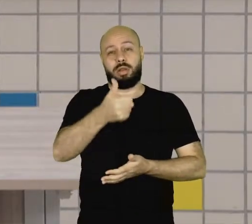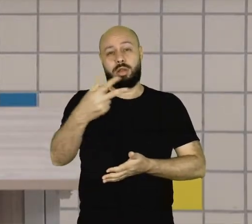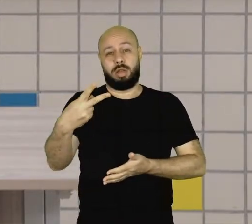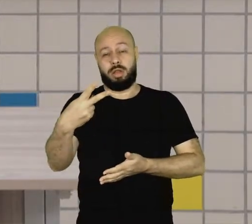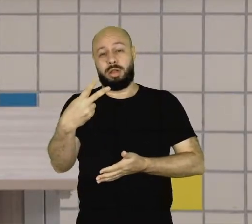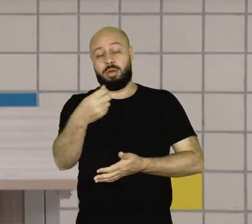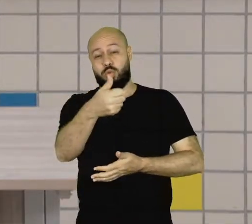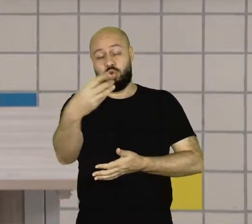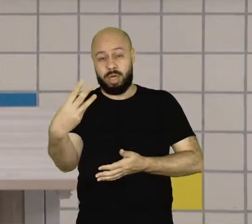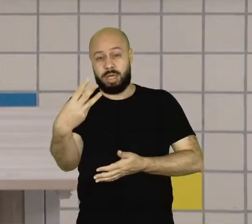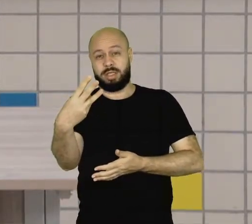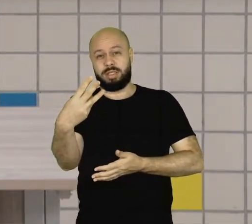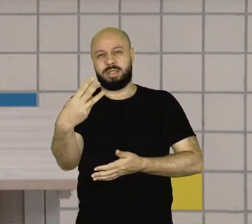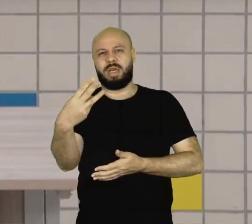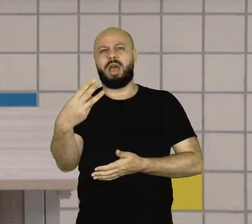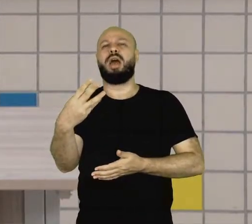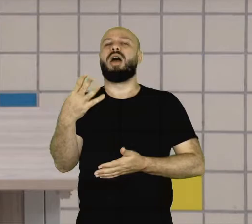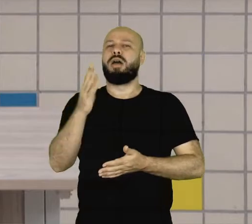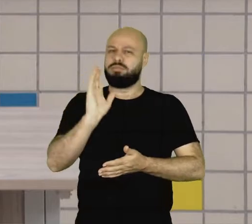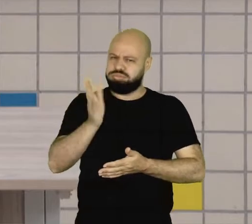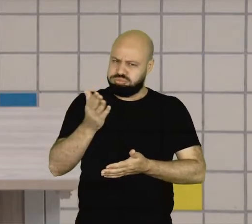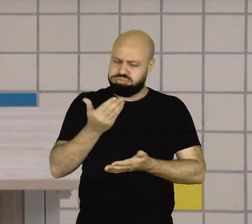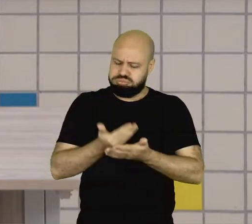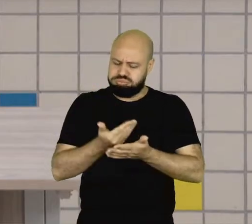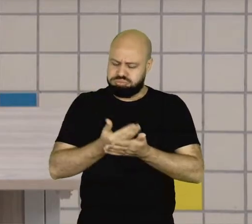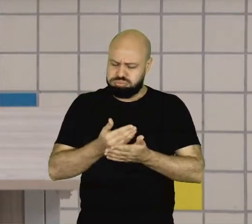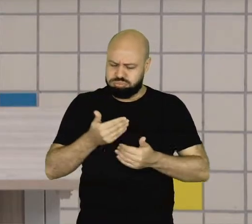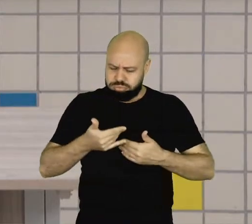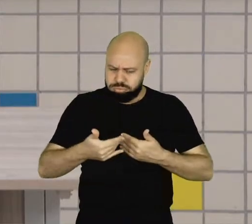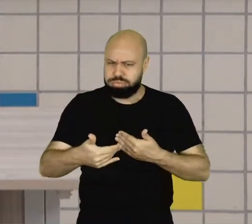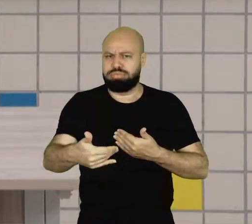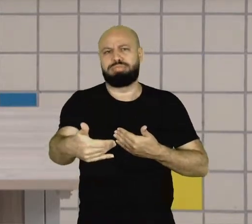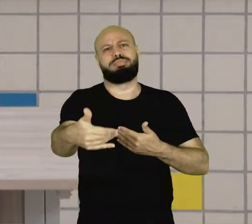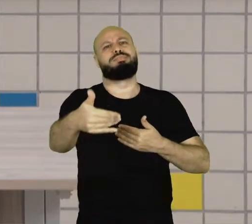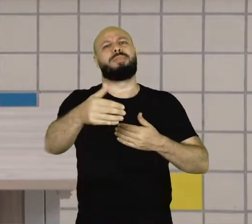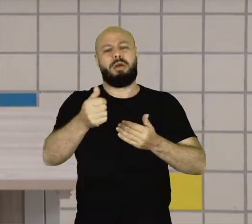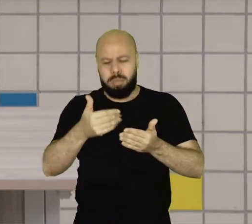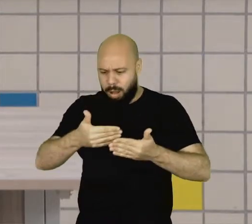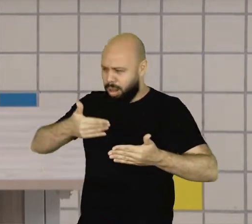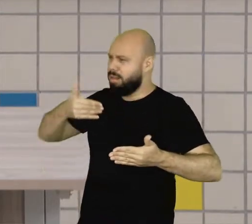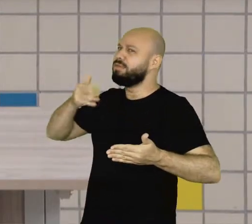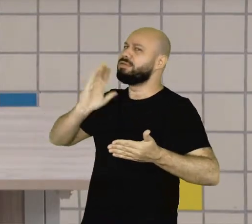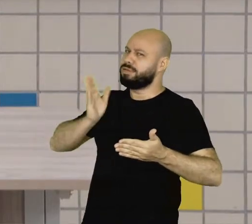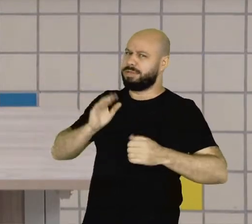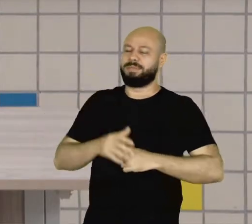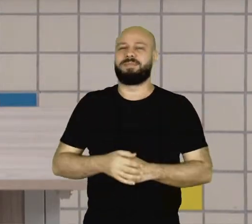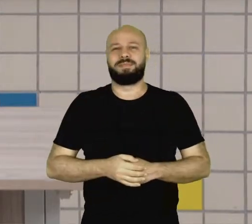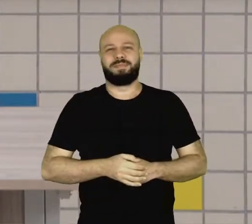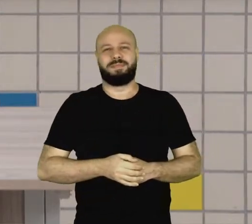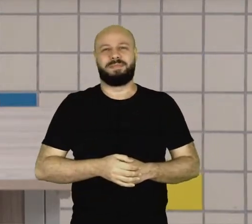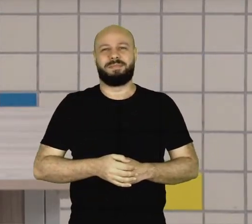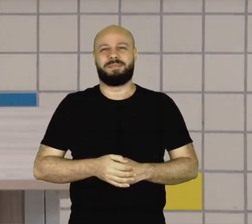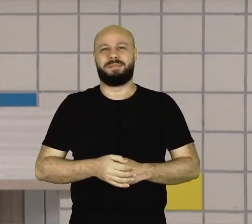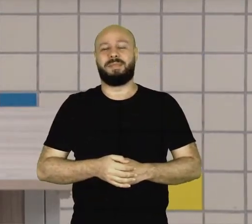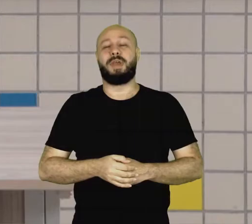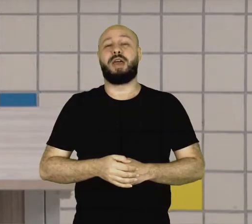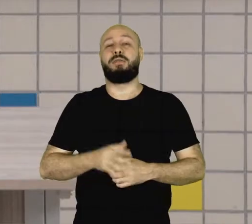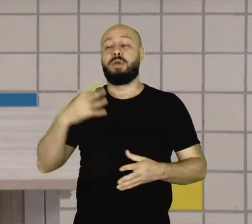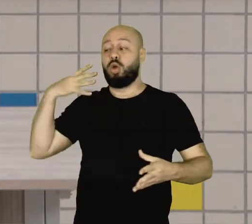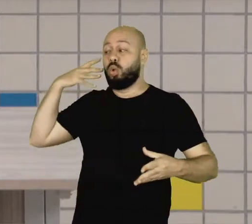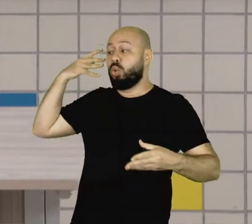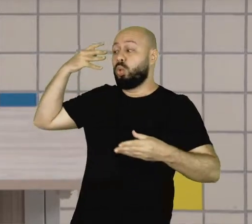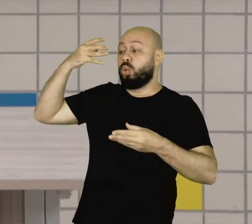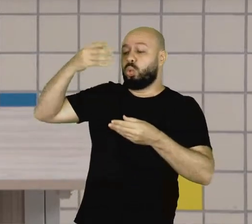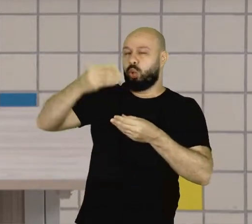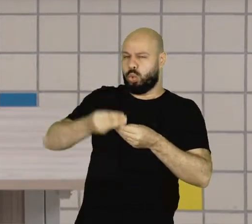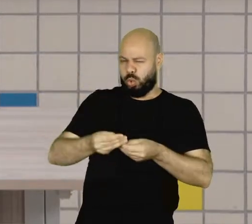do bloco 12. Então, nós já vimos muita coisa nessas 13 aulas. Ainda não vamos fazer uma recapitulação de